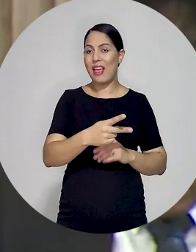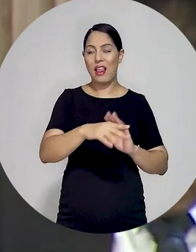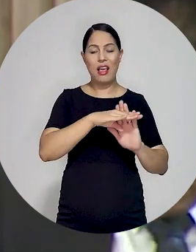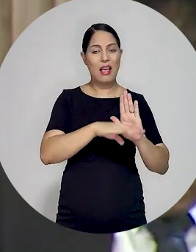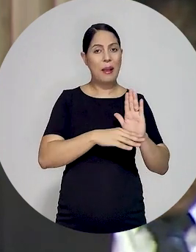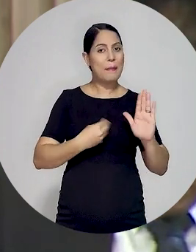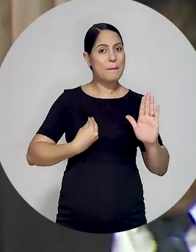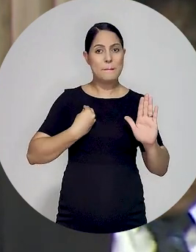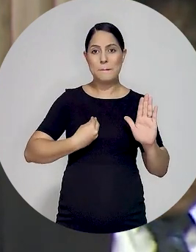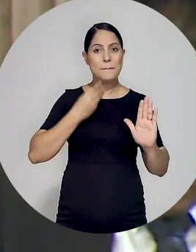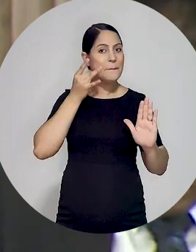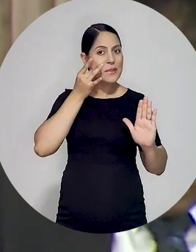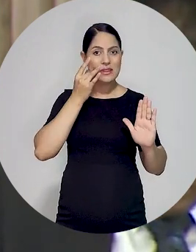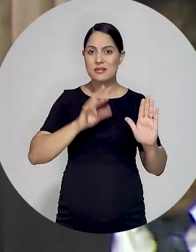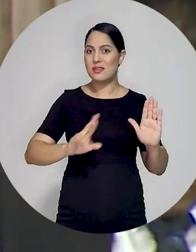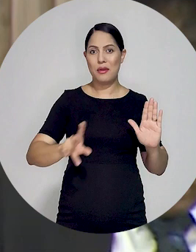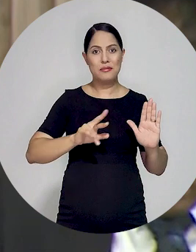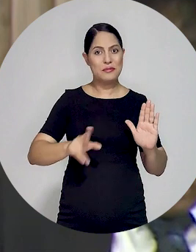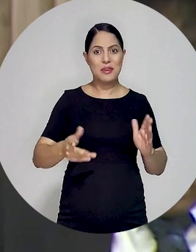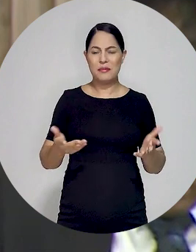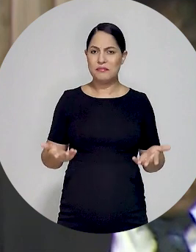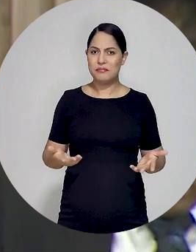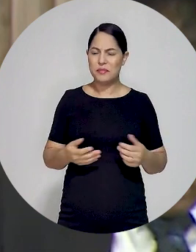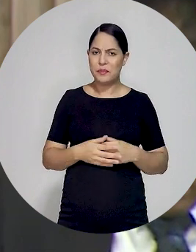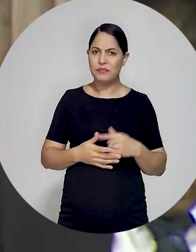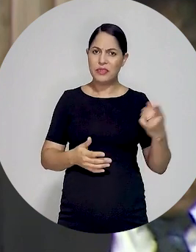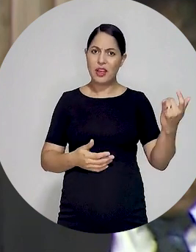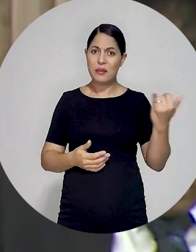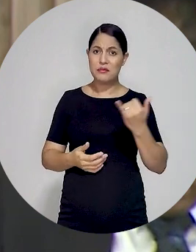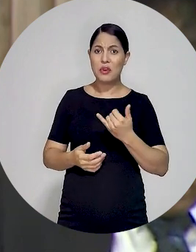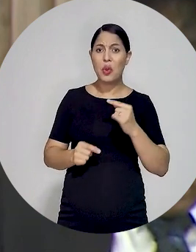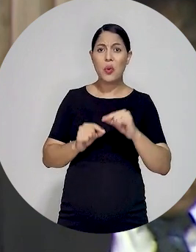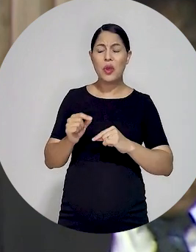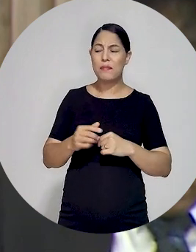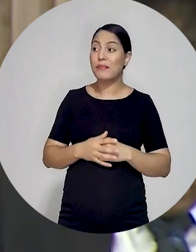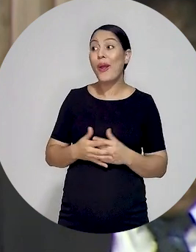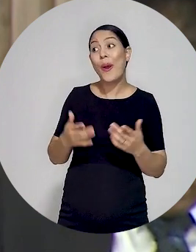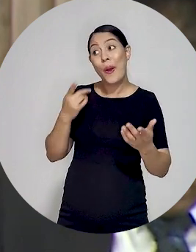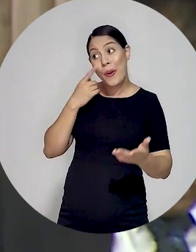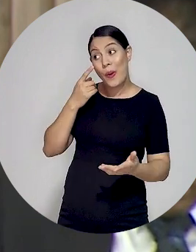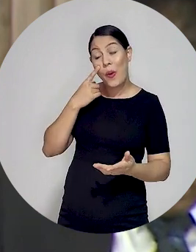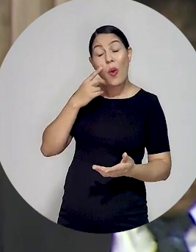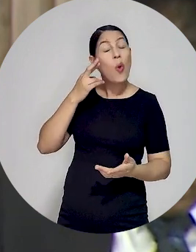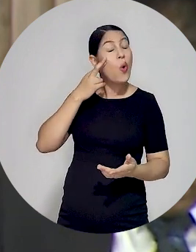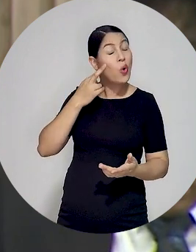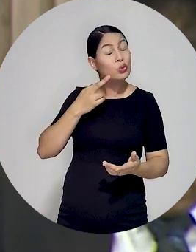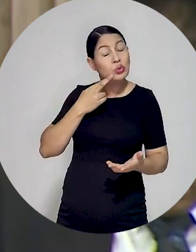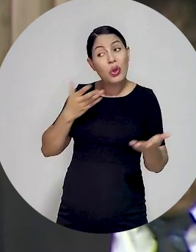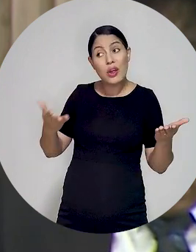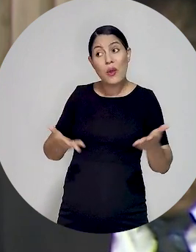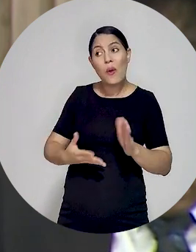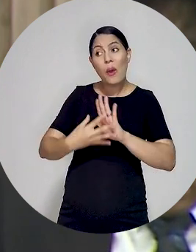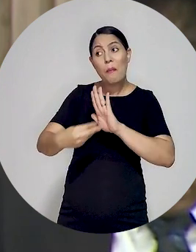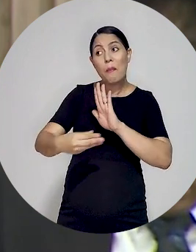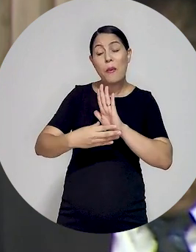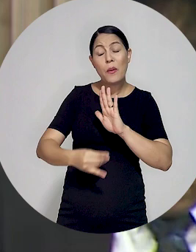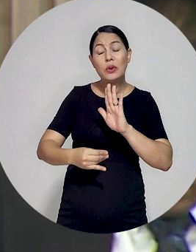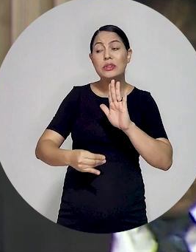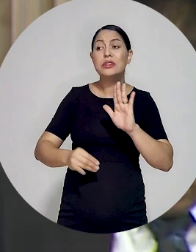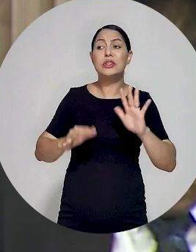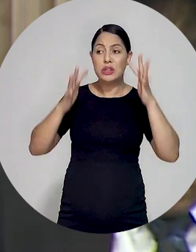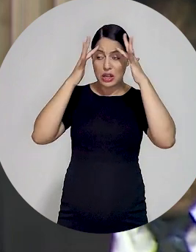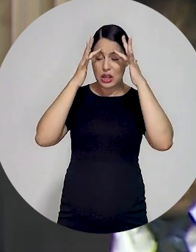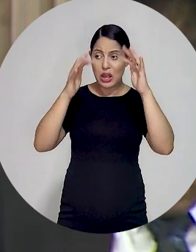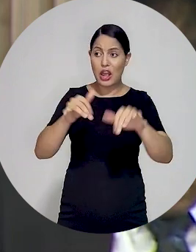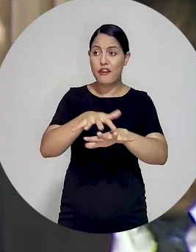possibilidade que ela me deu. Ela não tem agenda presencial disponível. Eu ouvi dela que hoje Rondônia está sendo acompanhada pela